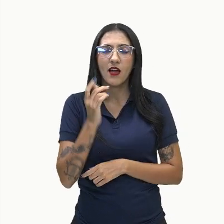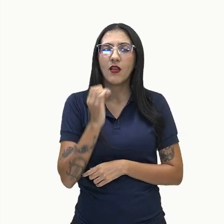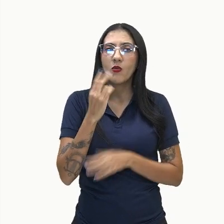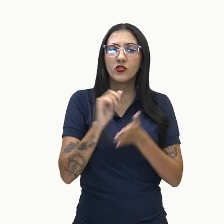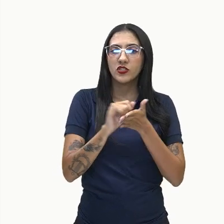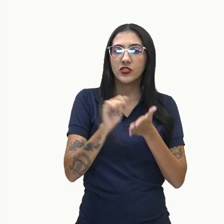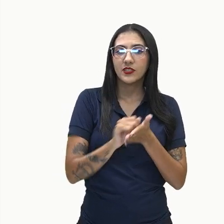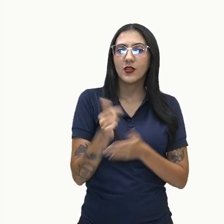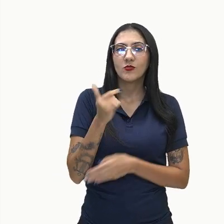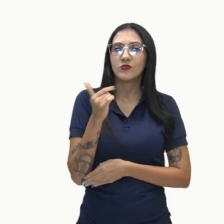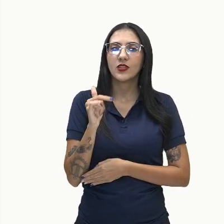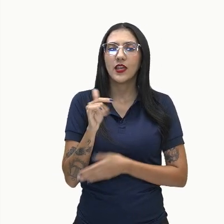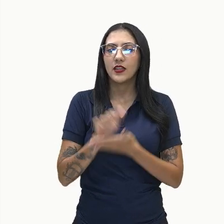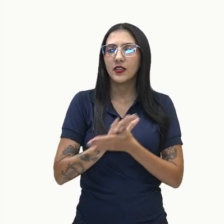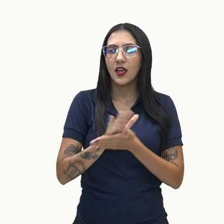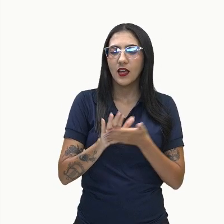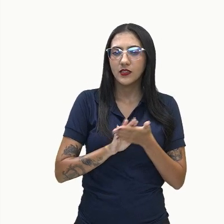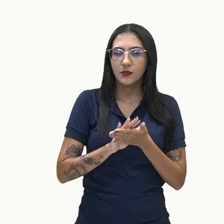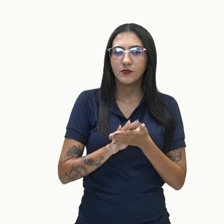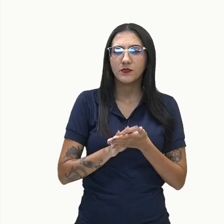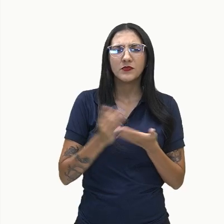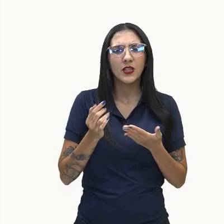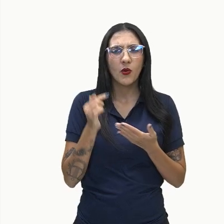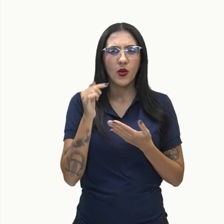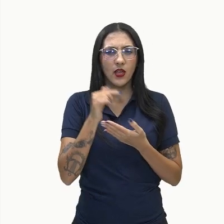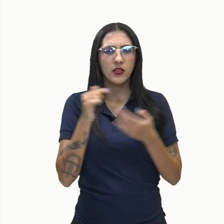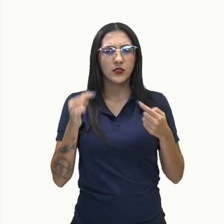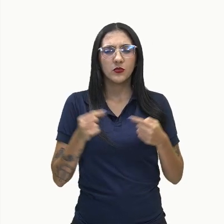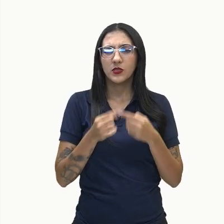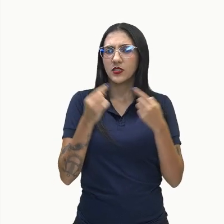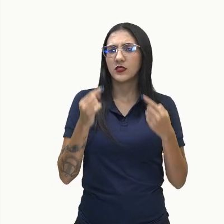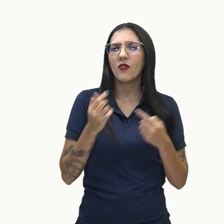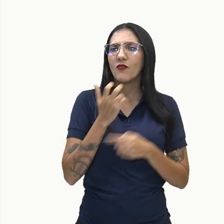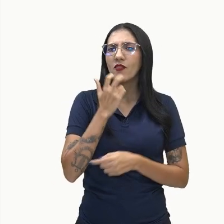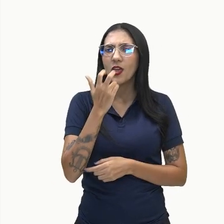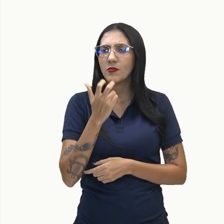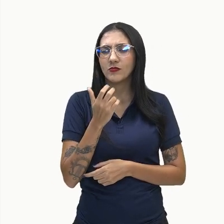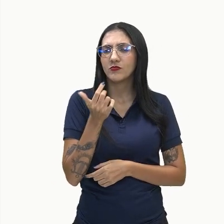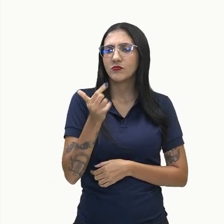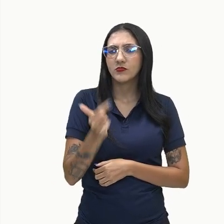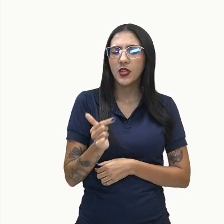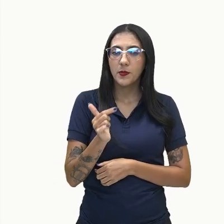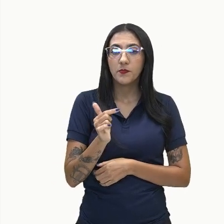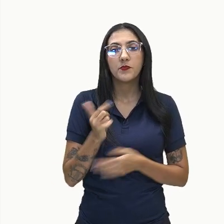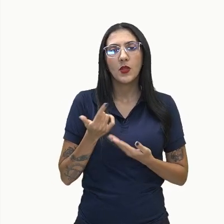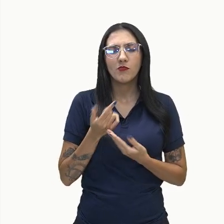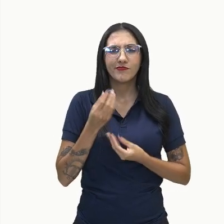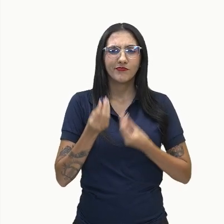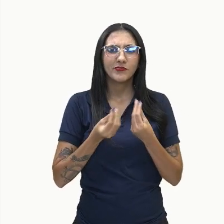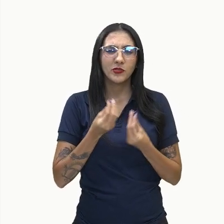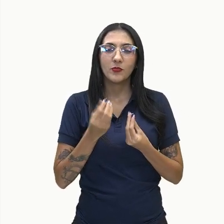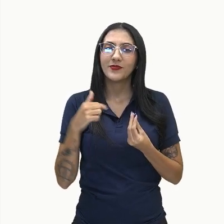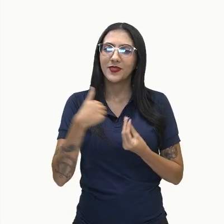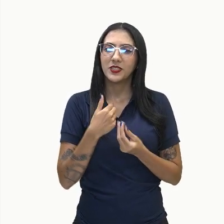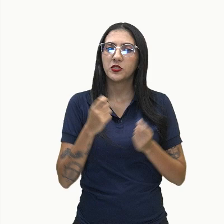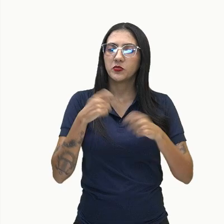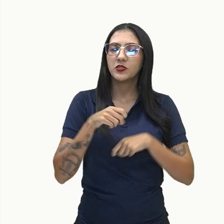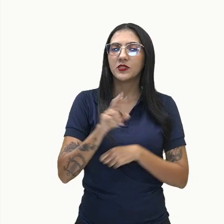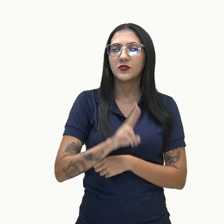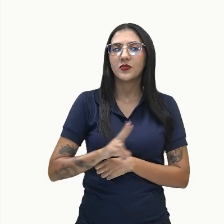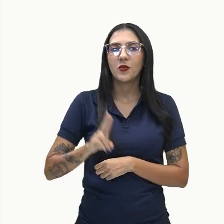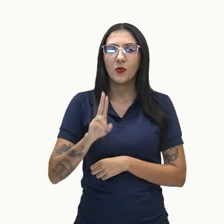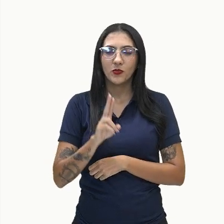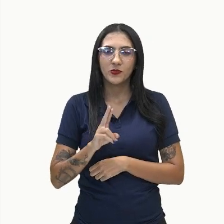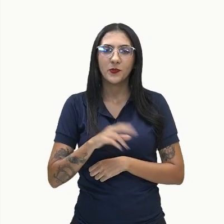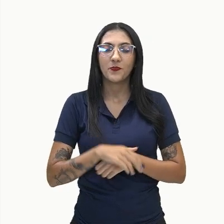escritas. Então, a linguagem não verbal é aquela que nós utilizamos